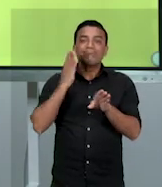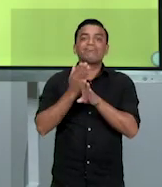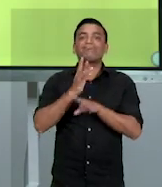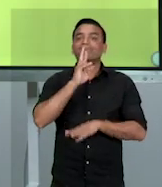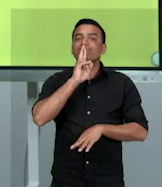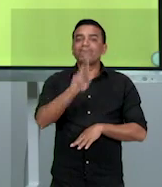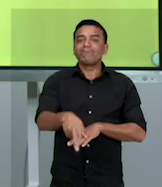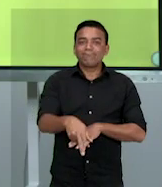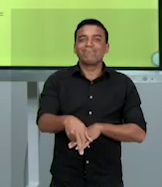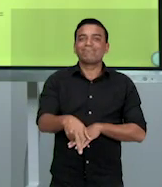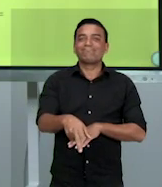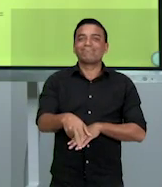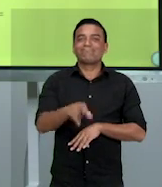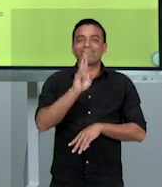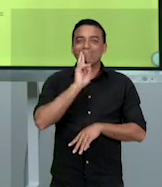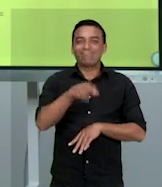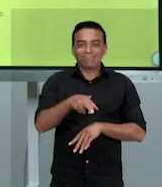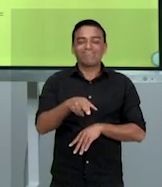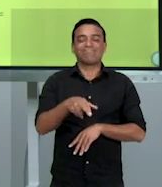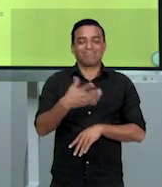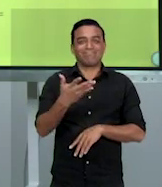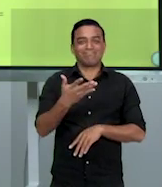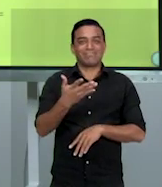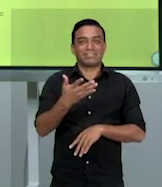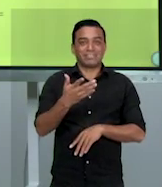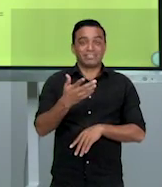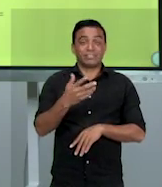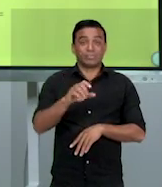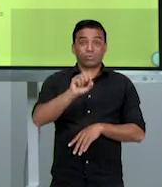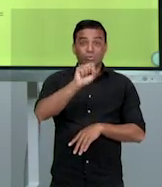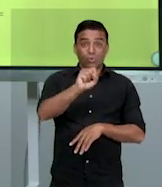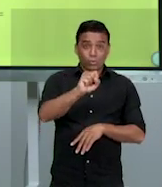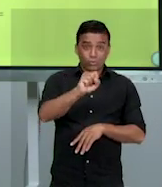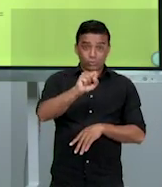de... O resultado foi